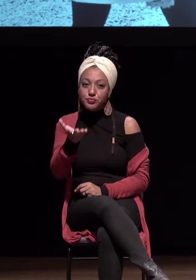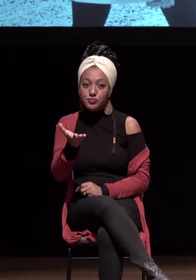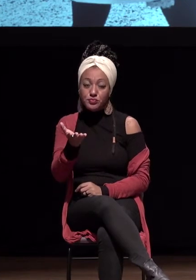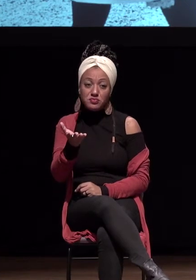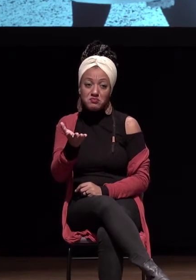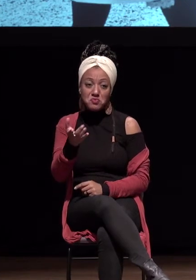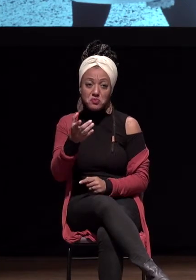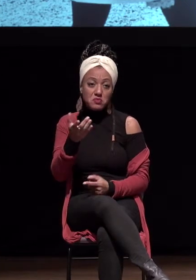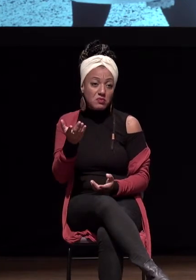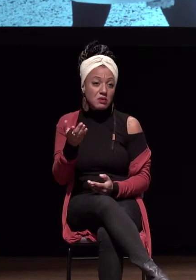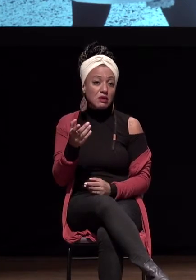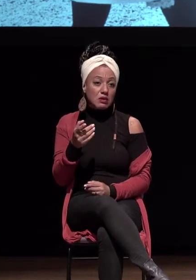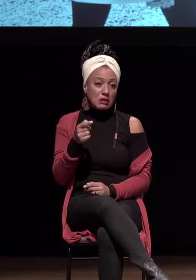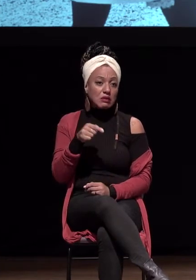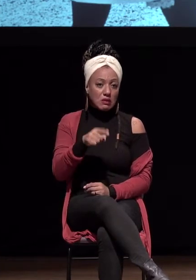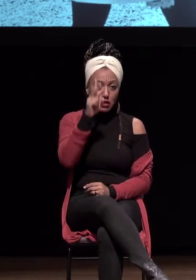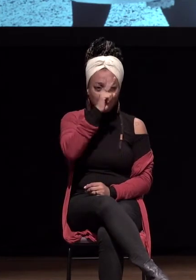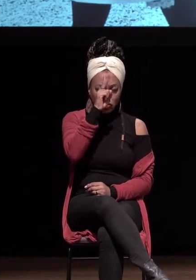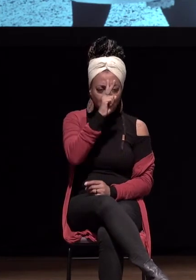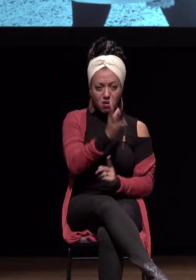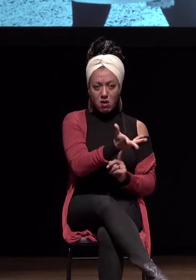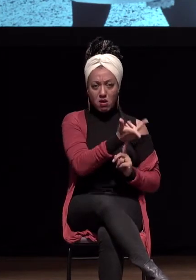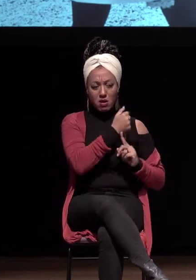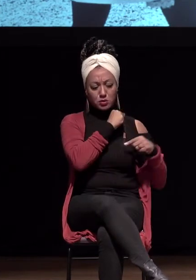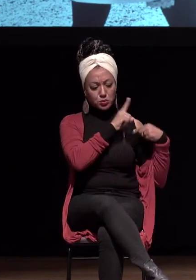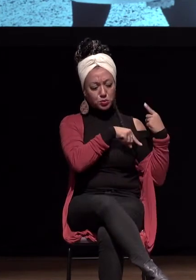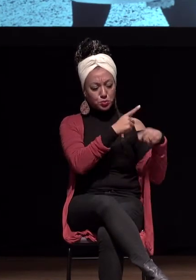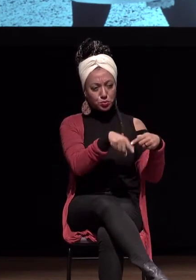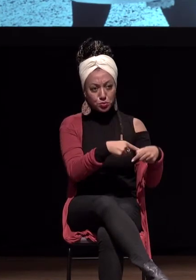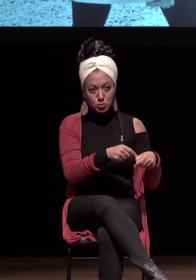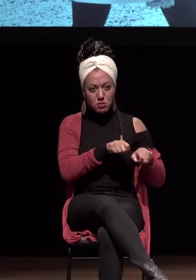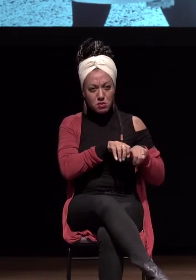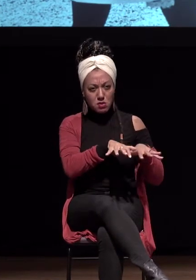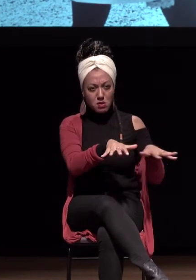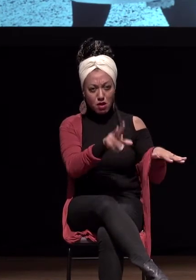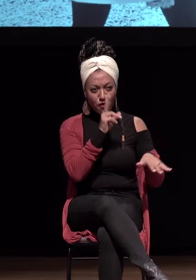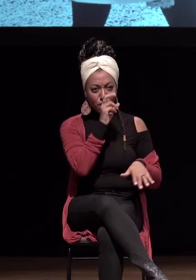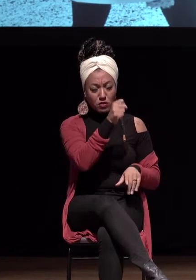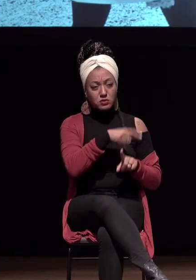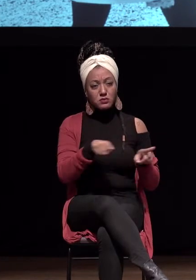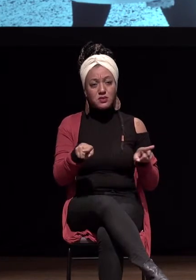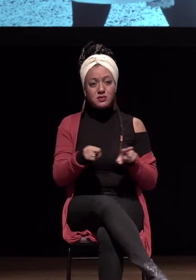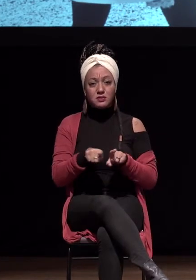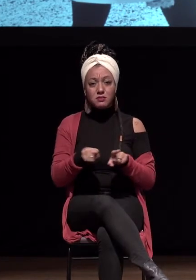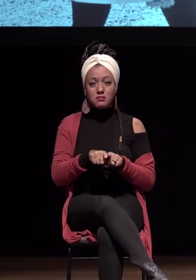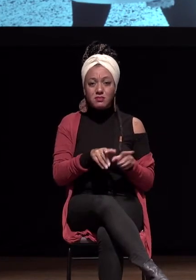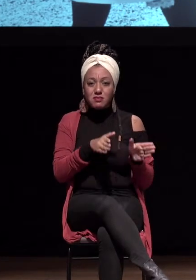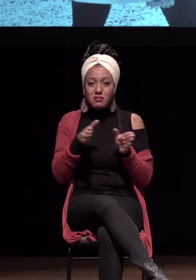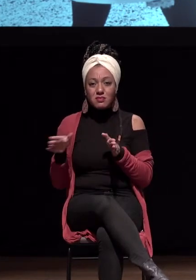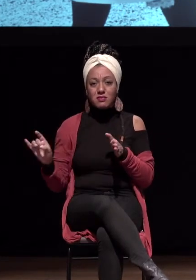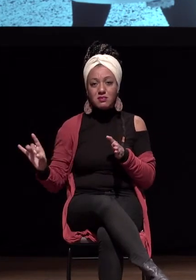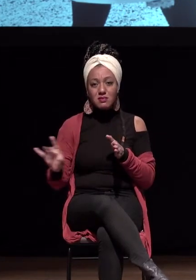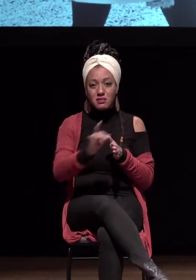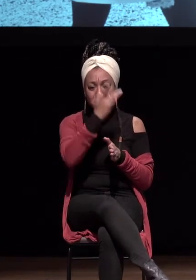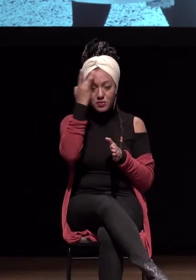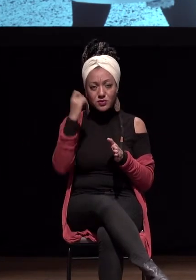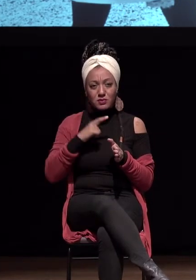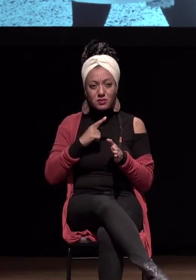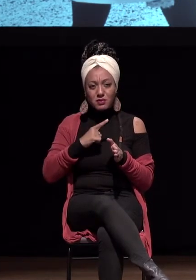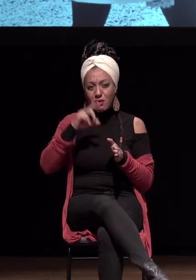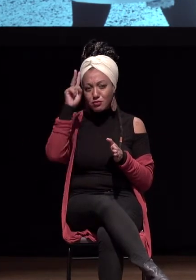de arte como a que temos aqui. Existem outras histórias tão potentes quanto essa. E, nessa oportunidade